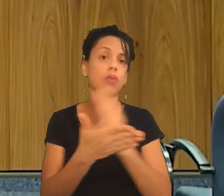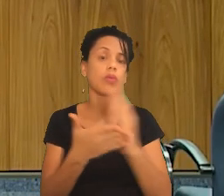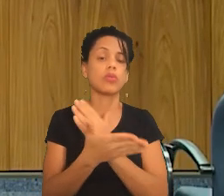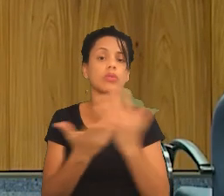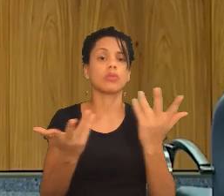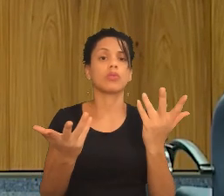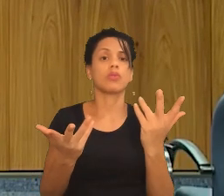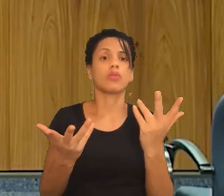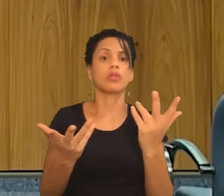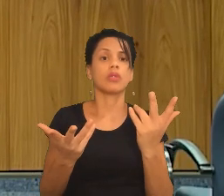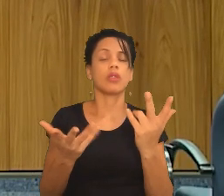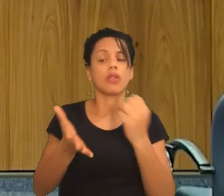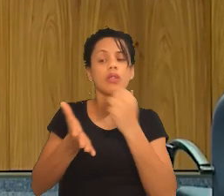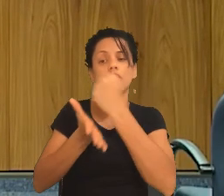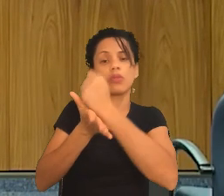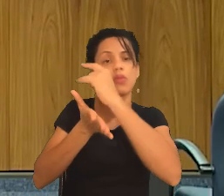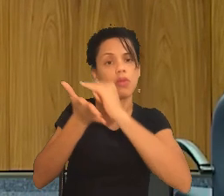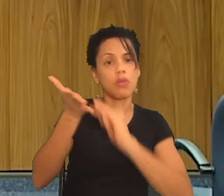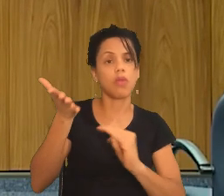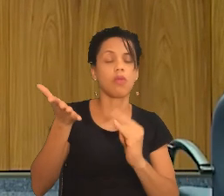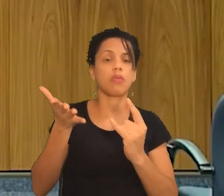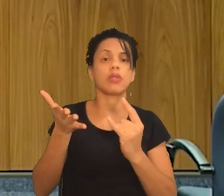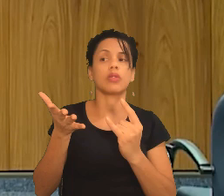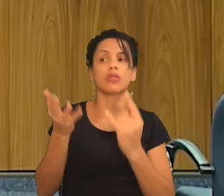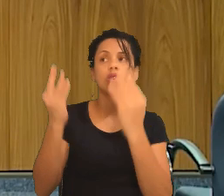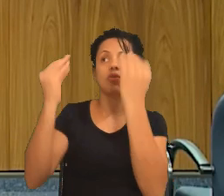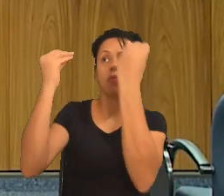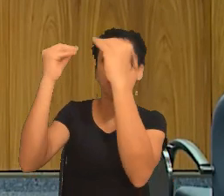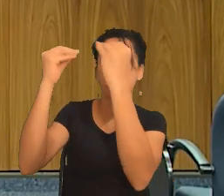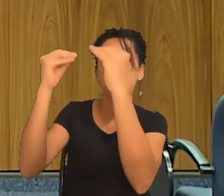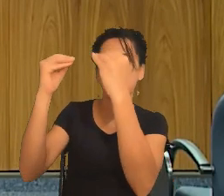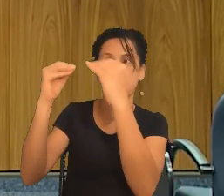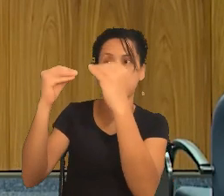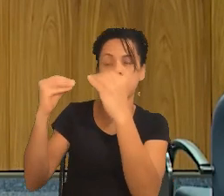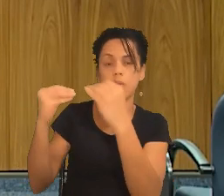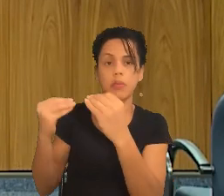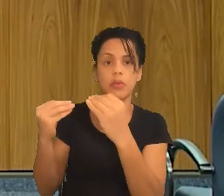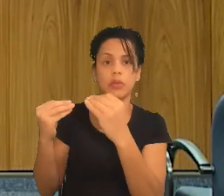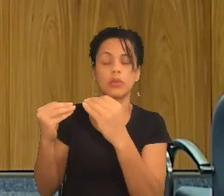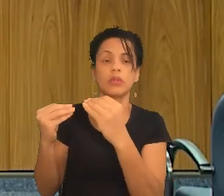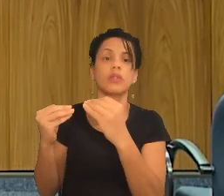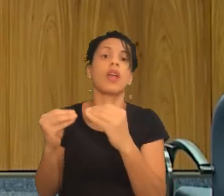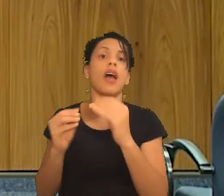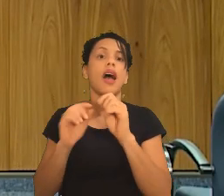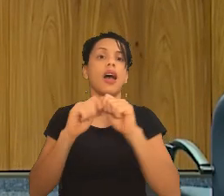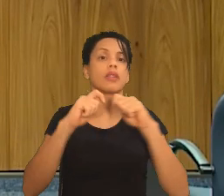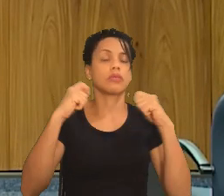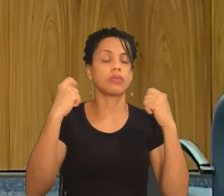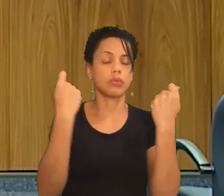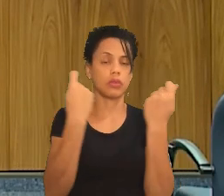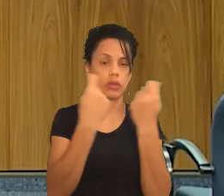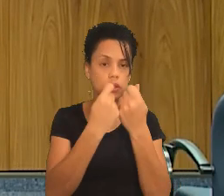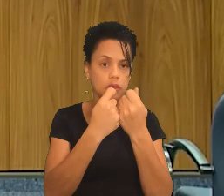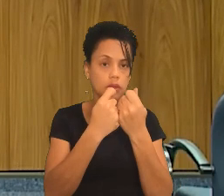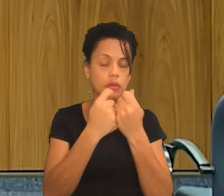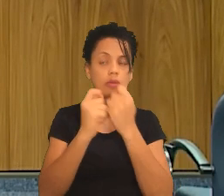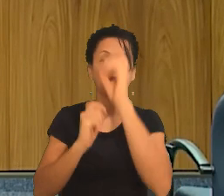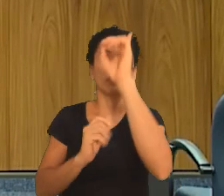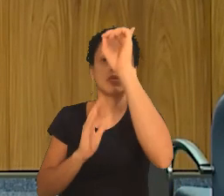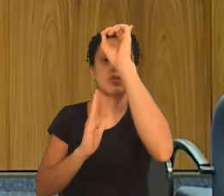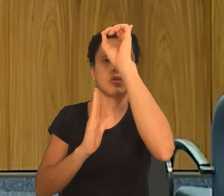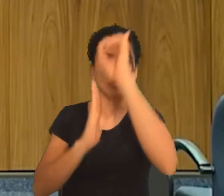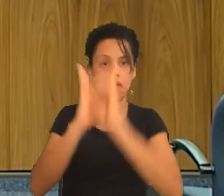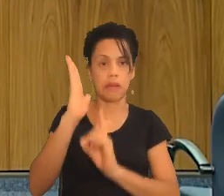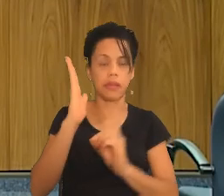documento que a gente montou pela Associação Nacional de Pesquisa em Direitos Humanos, a ANDEP, na ocasião em que